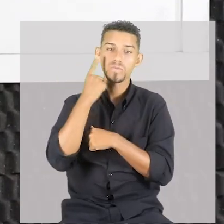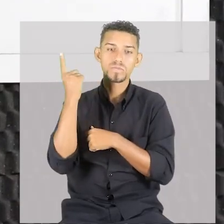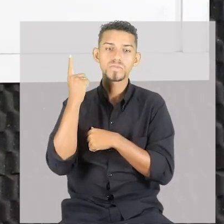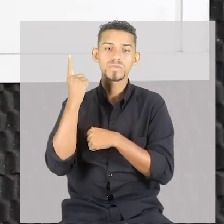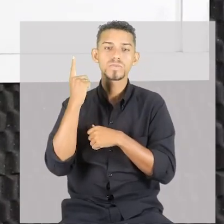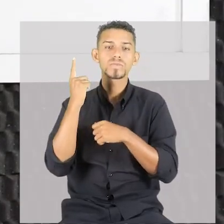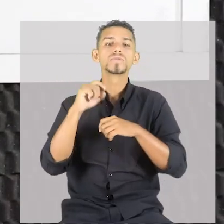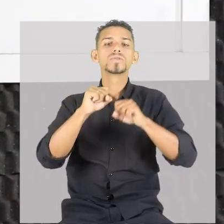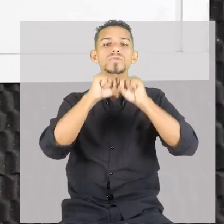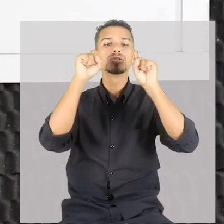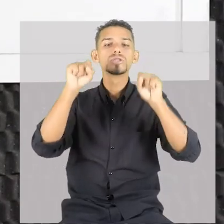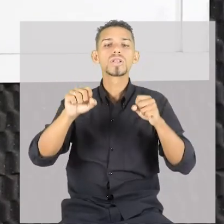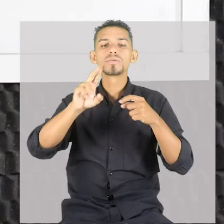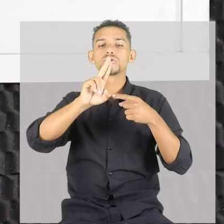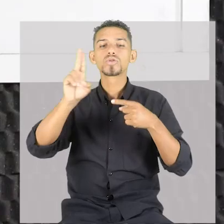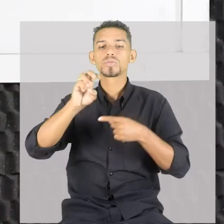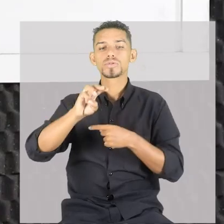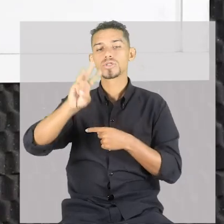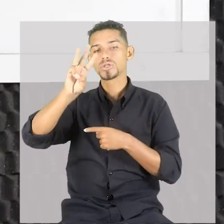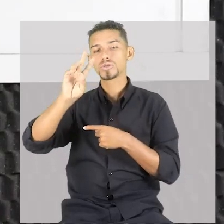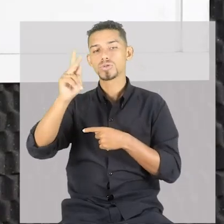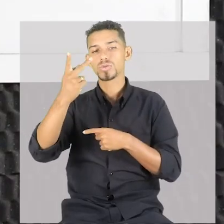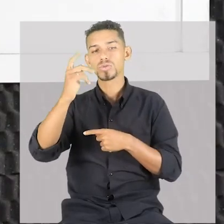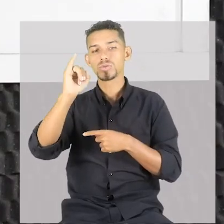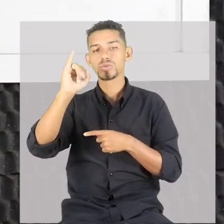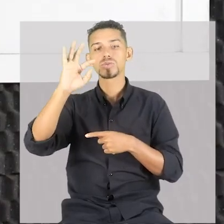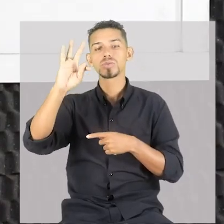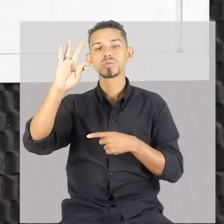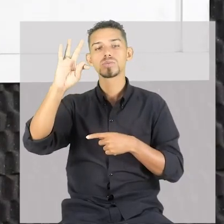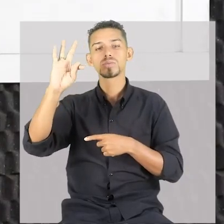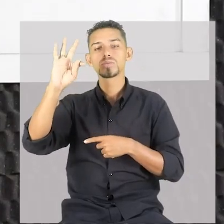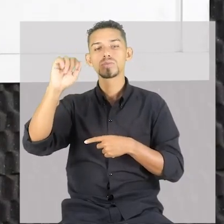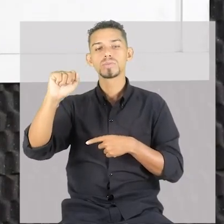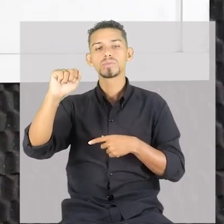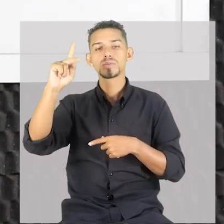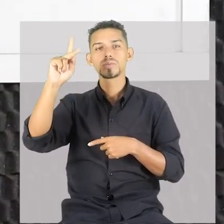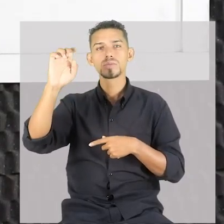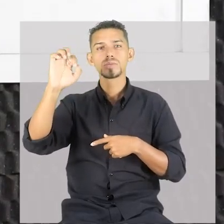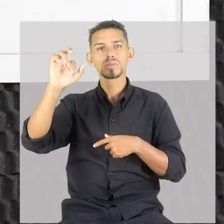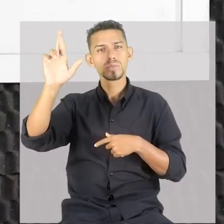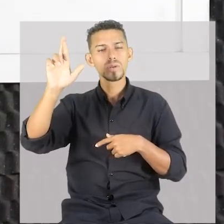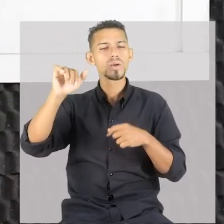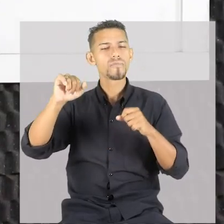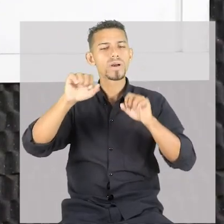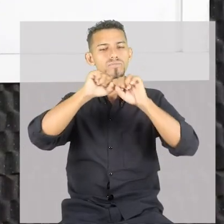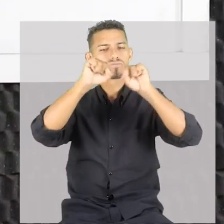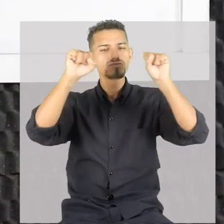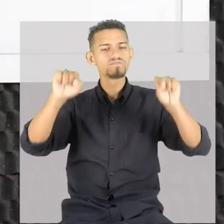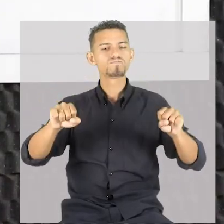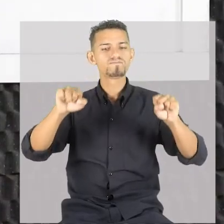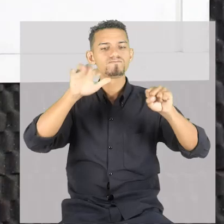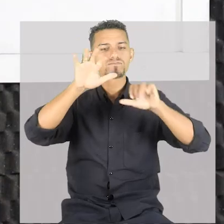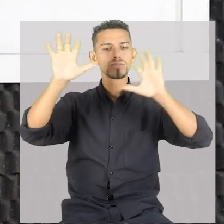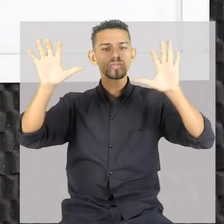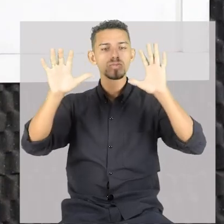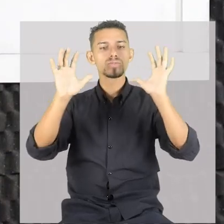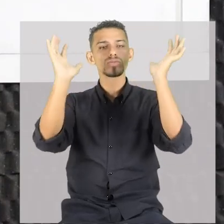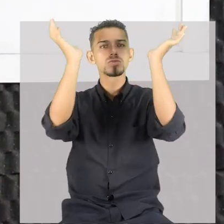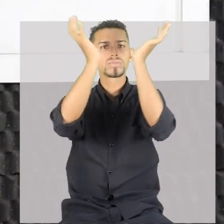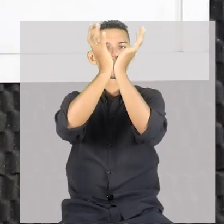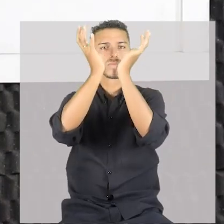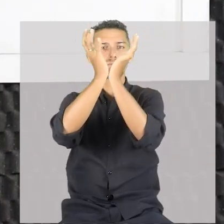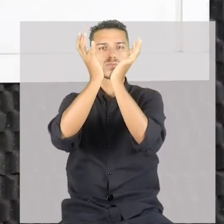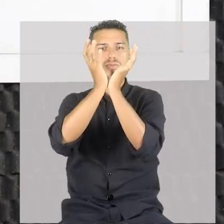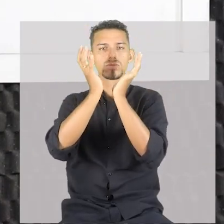que é o primeiro sistema que fala pra gente sobre uma divisão dos organismos, ela vai dividir os organismos em reinos, tá? Então